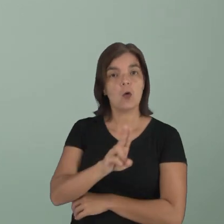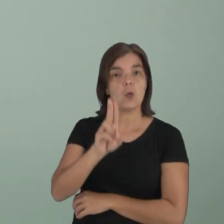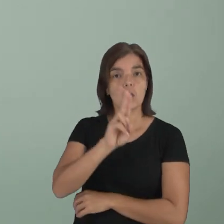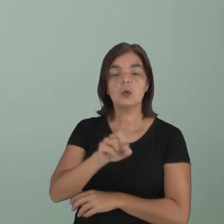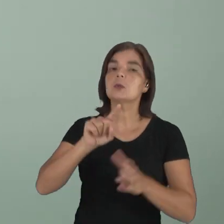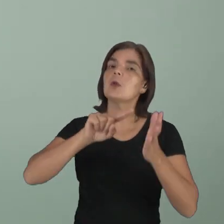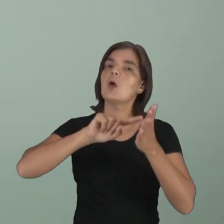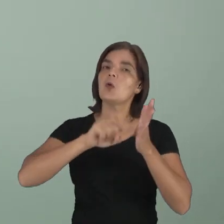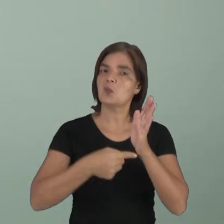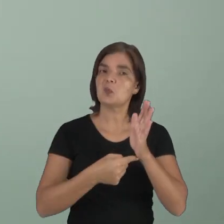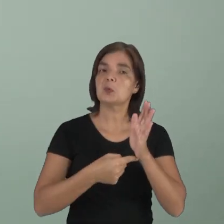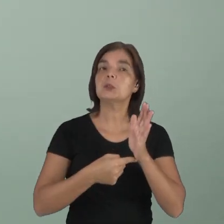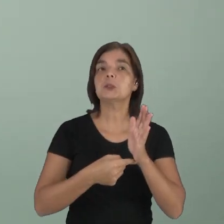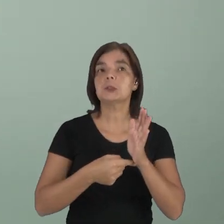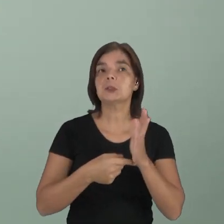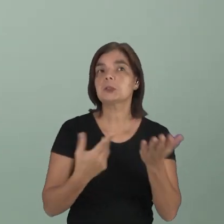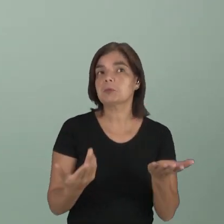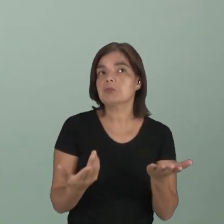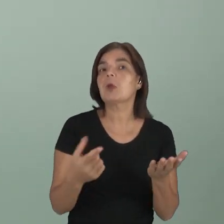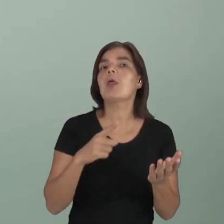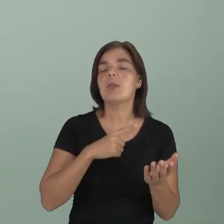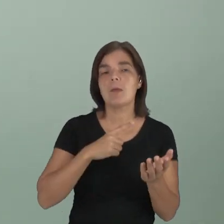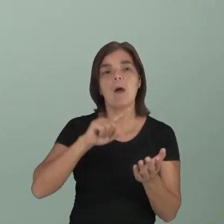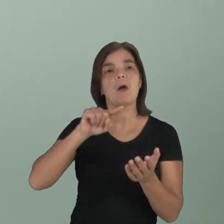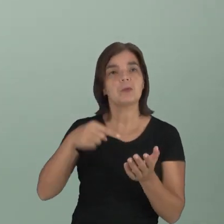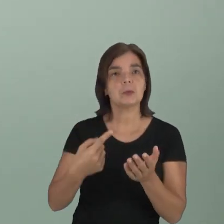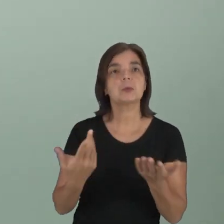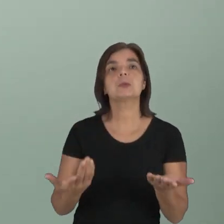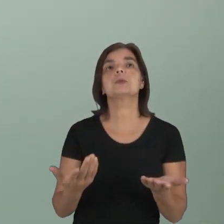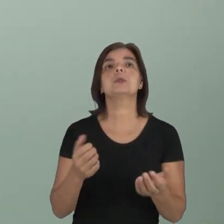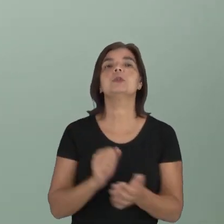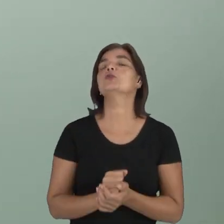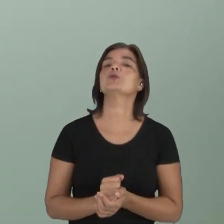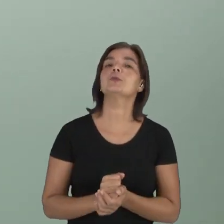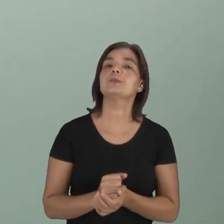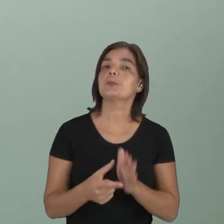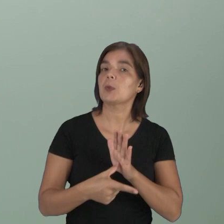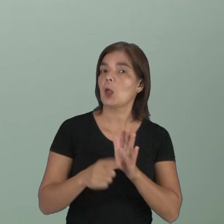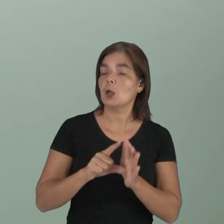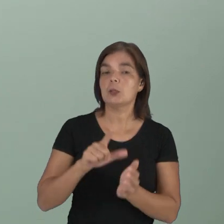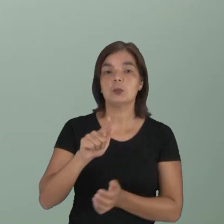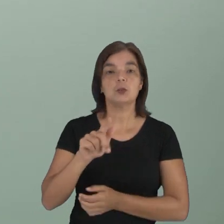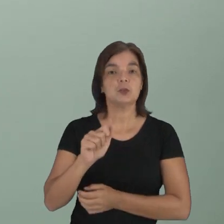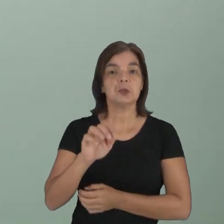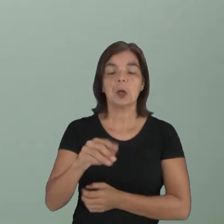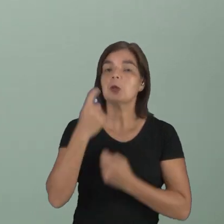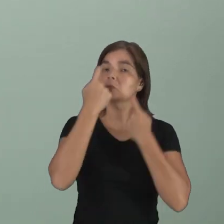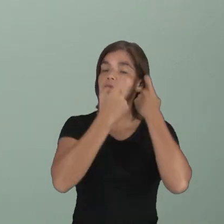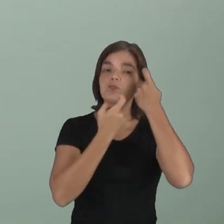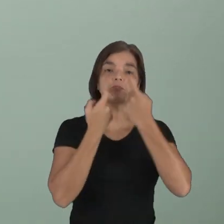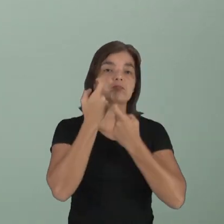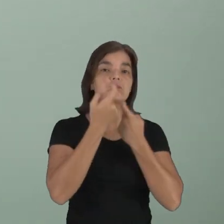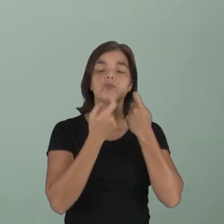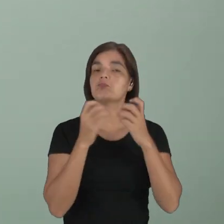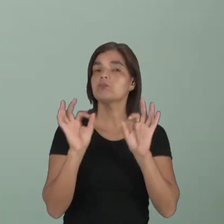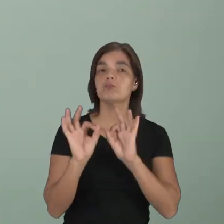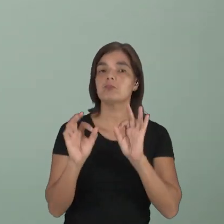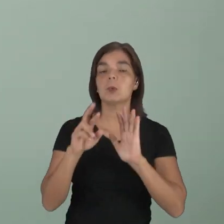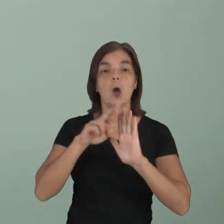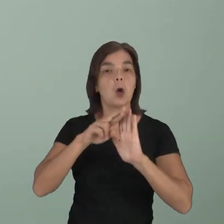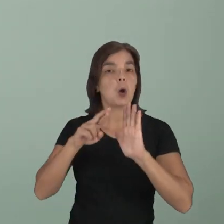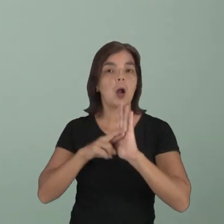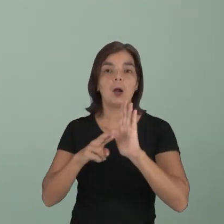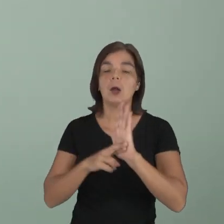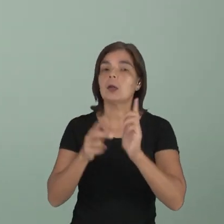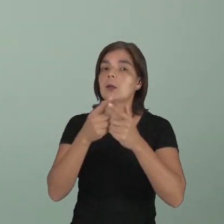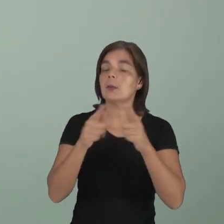utilizar vírgulas, pois ali em oi gata deveria ter uma vírgula nesse bilhete antes de gata. Ele não está preocupado com a norma